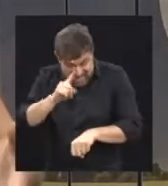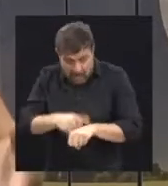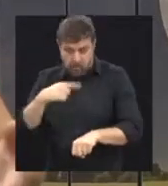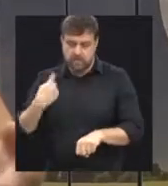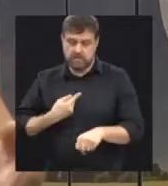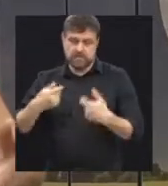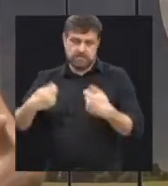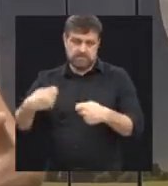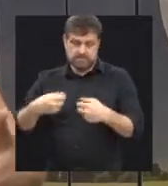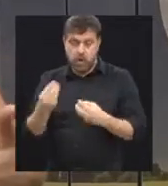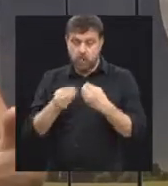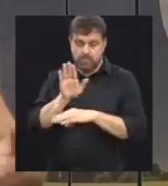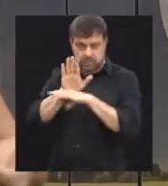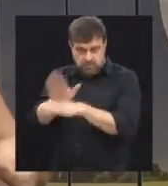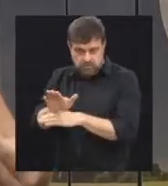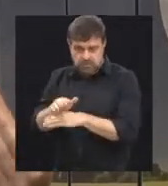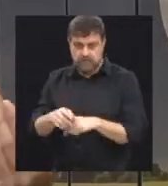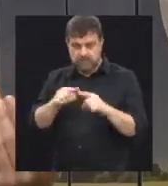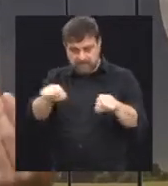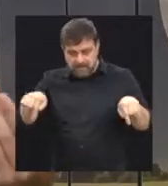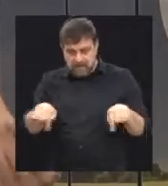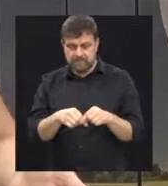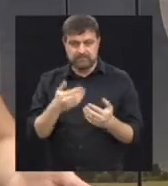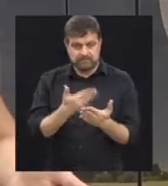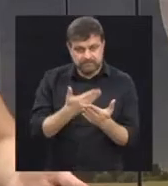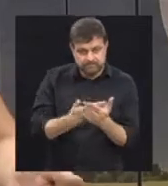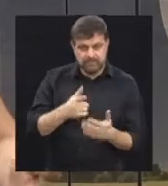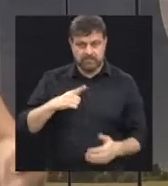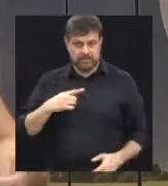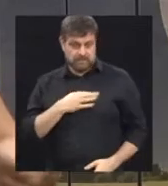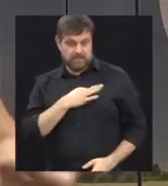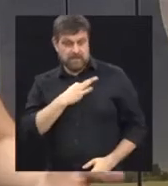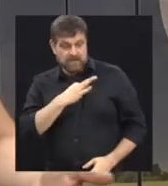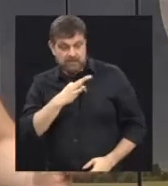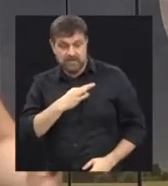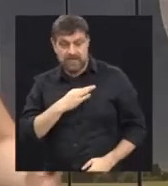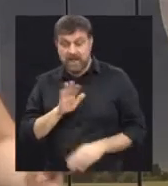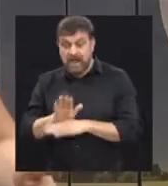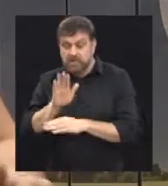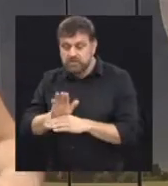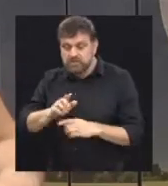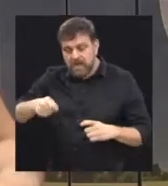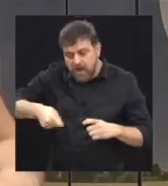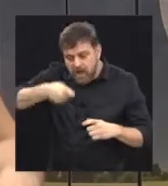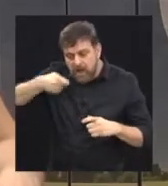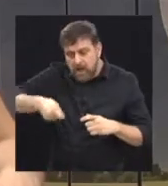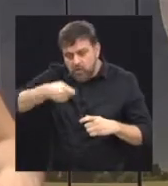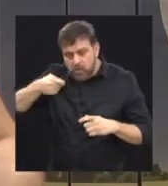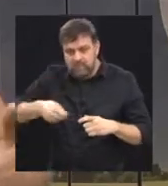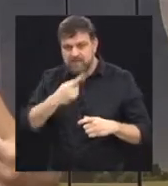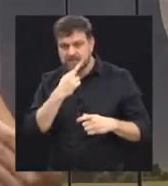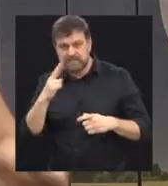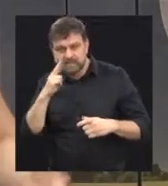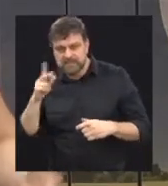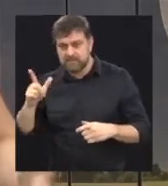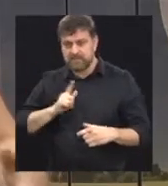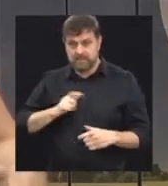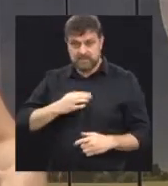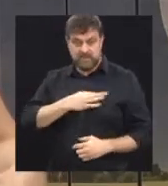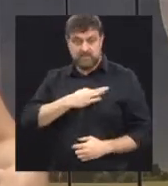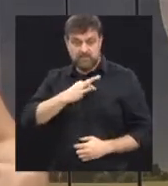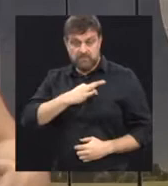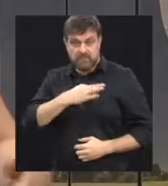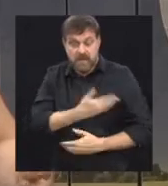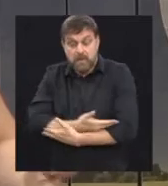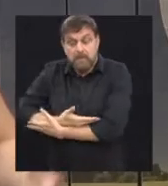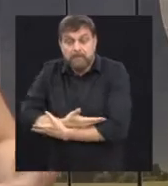momento estamos precisando. Então, se é suporte em sala de aula, hoje nós temos voluntárias no refeitório, né, alguns voluntários que vão para ficar especificamente